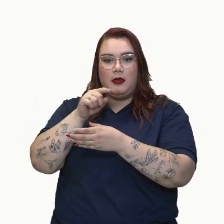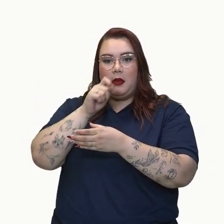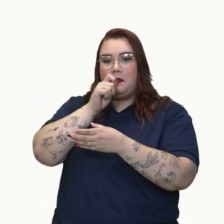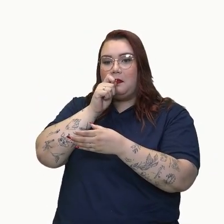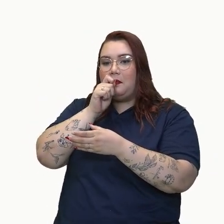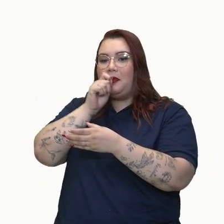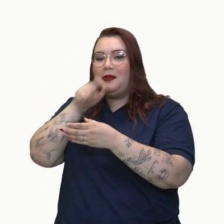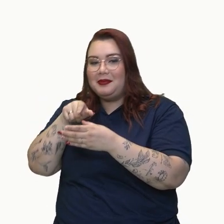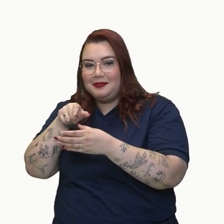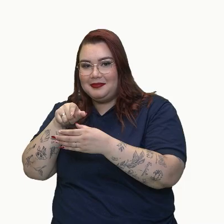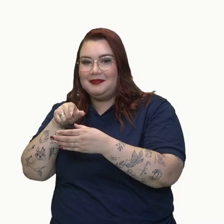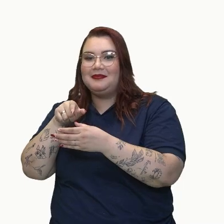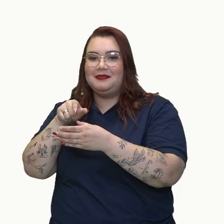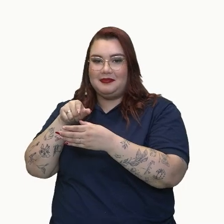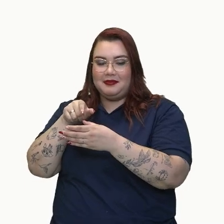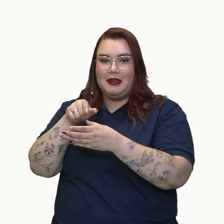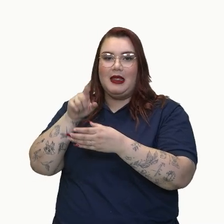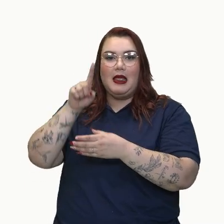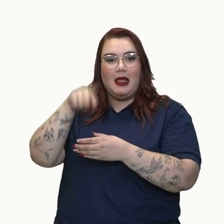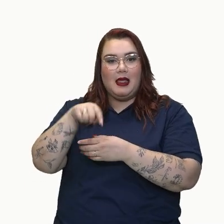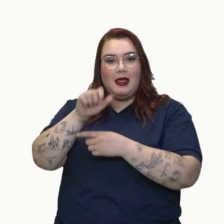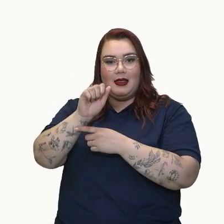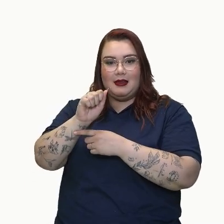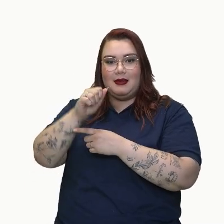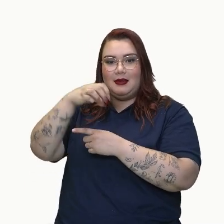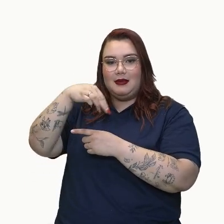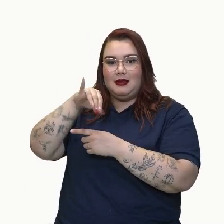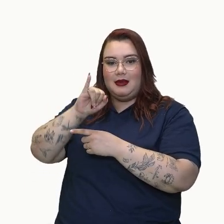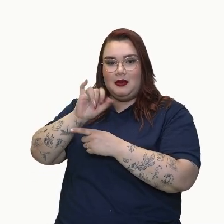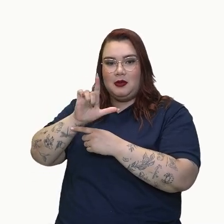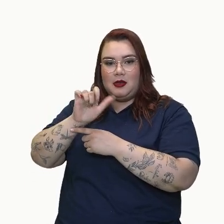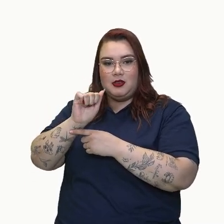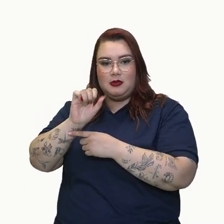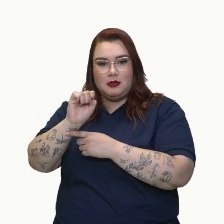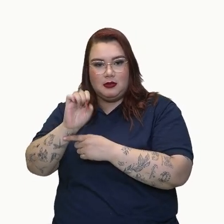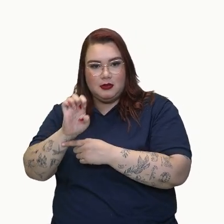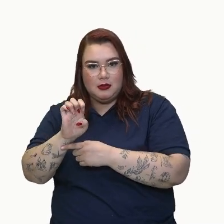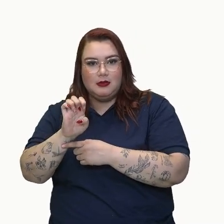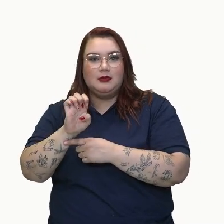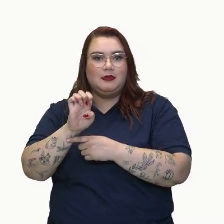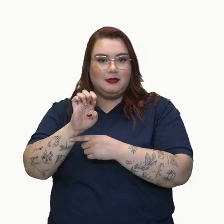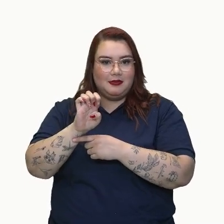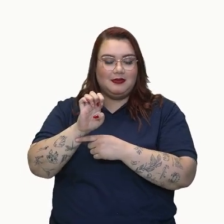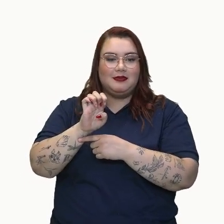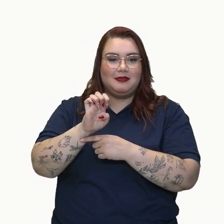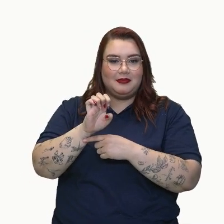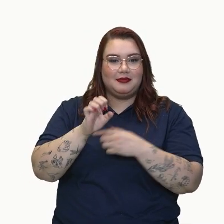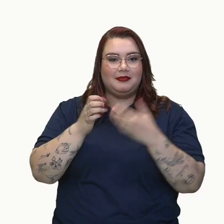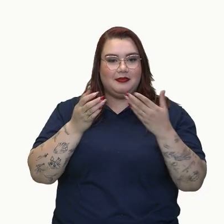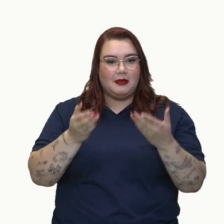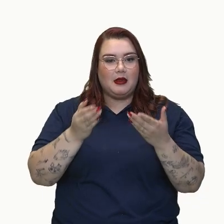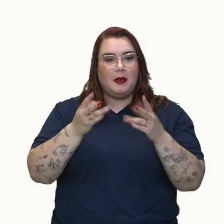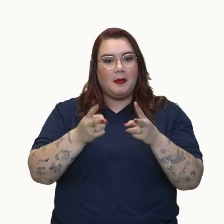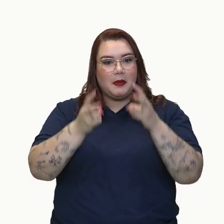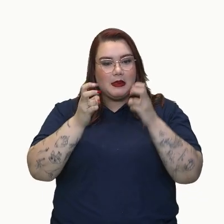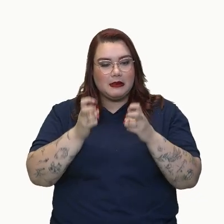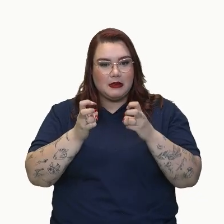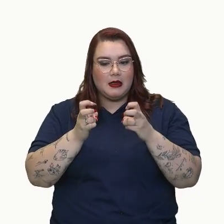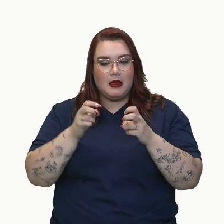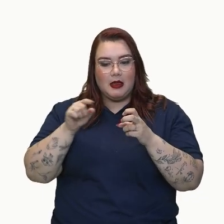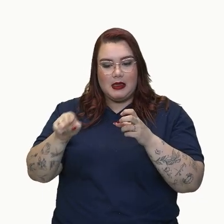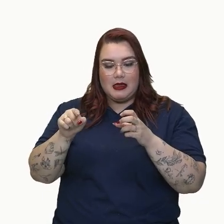que você está fazendo? Você está colocando a amilase nela. E aí, você vai ver que um